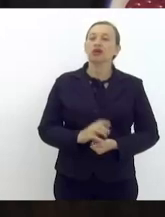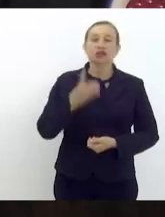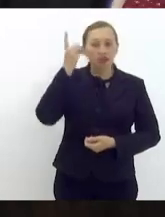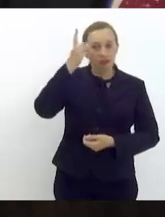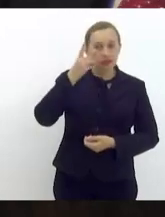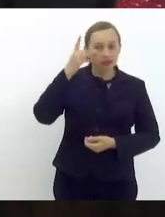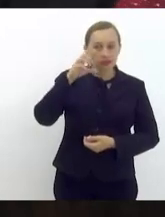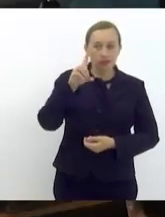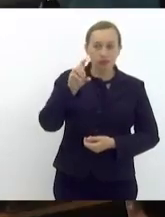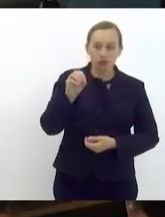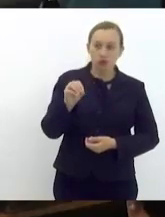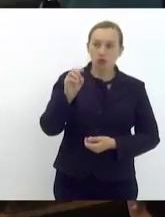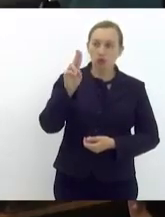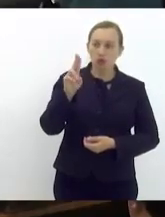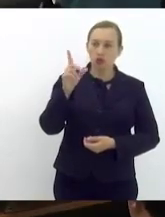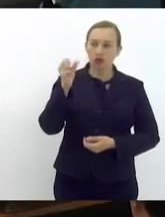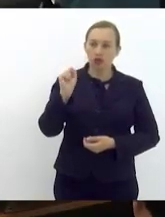Ruas.